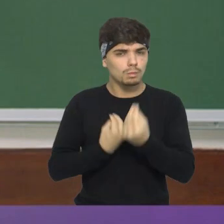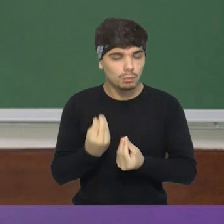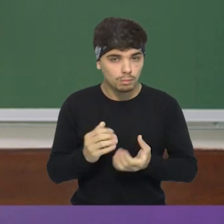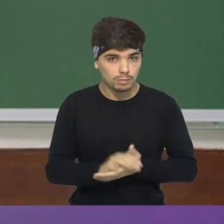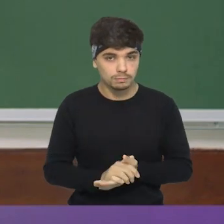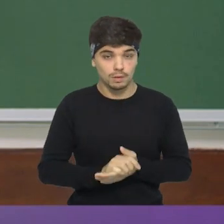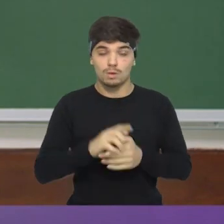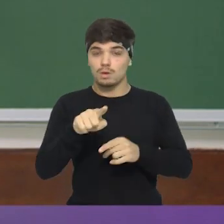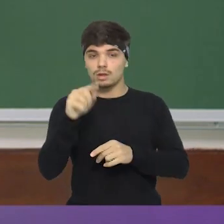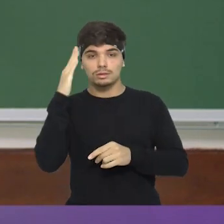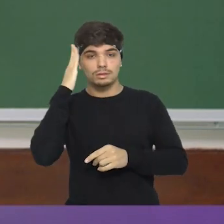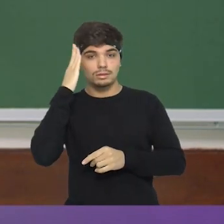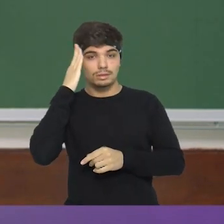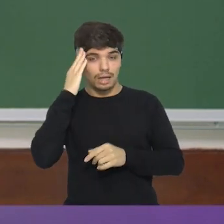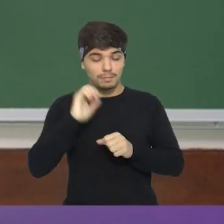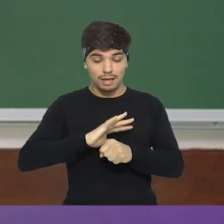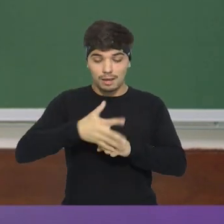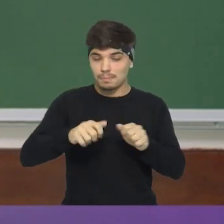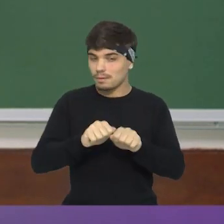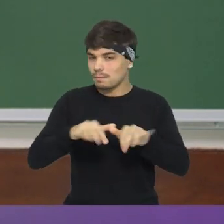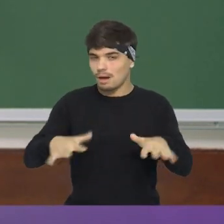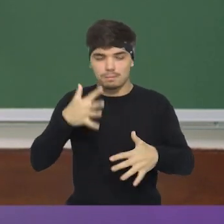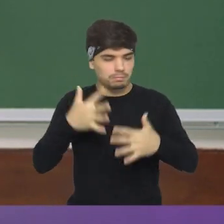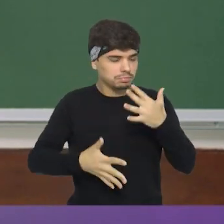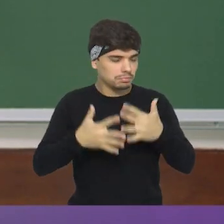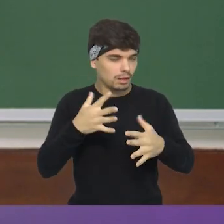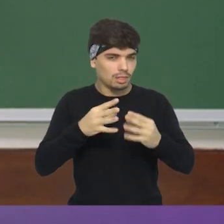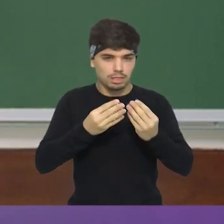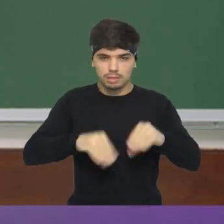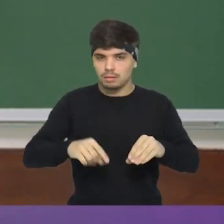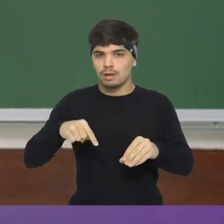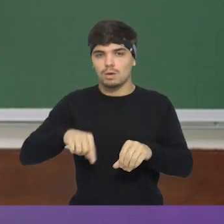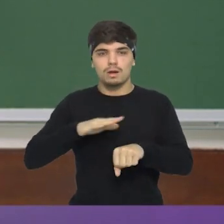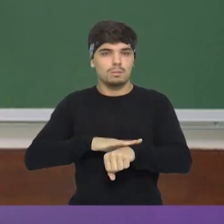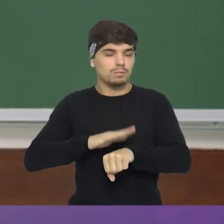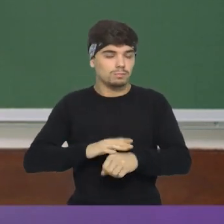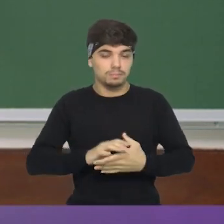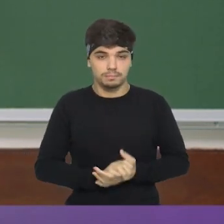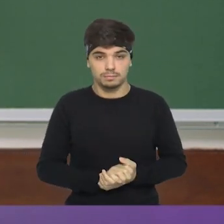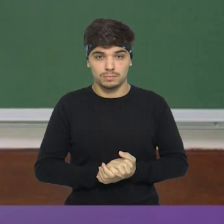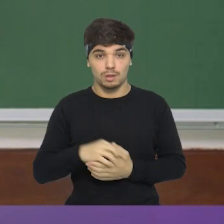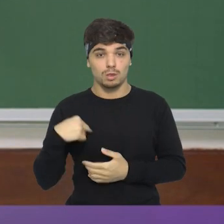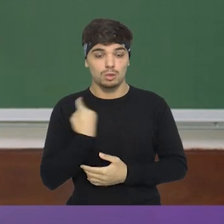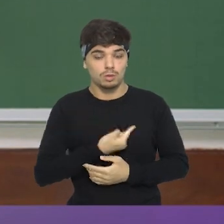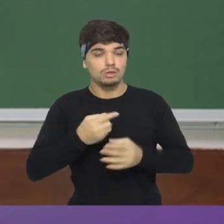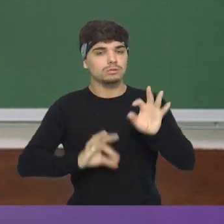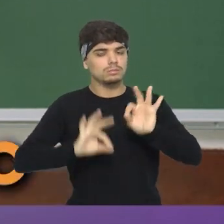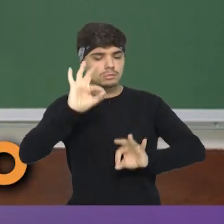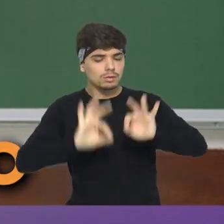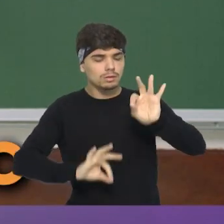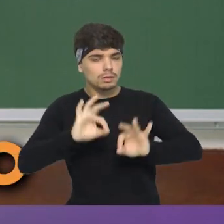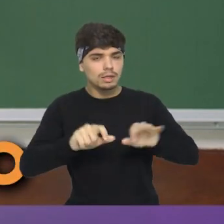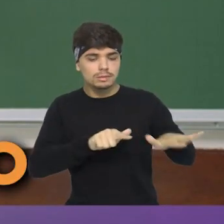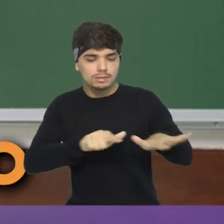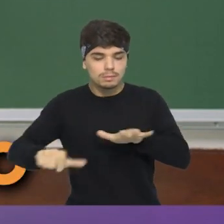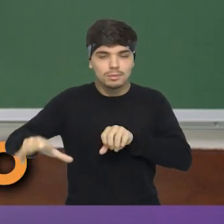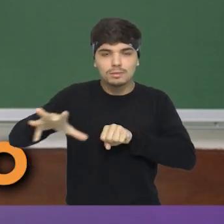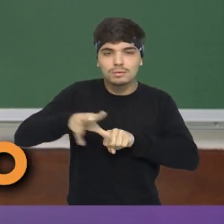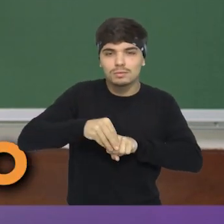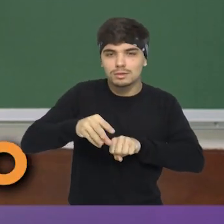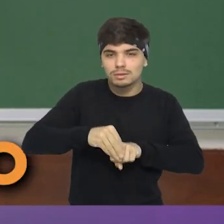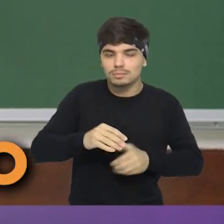será? Pois saibam que a pandemia não irá nos prejudicar neste momento. Estamos organizando a Semana